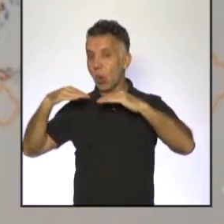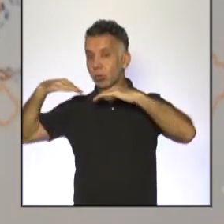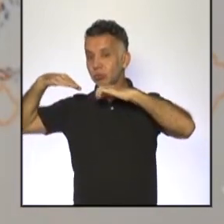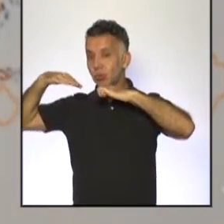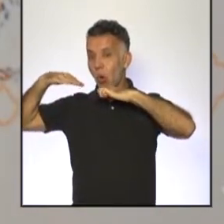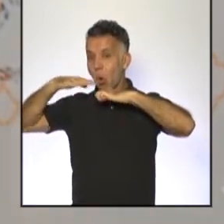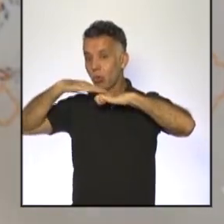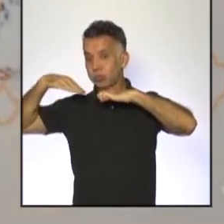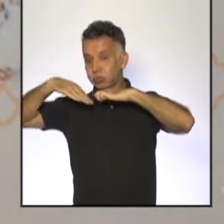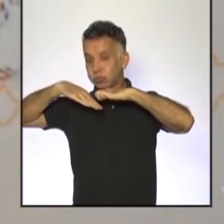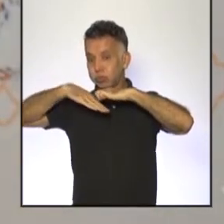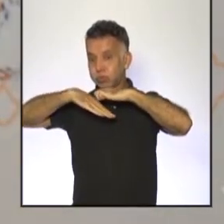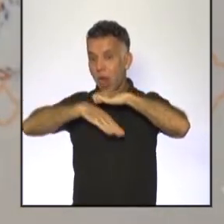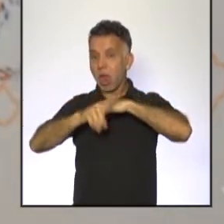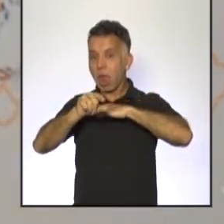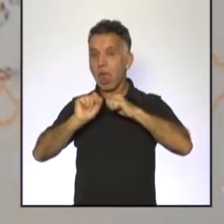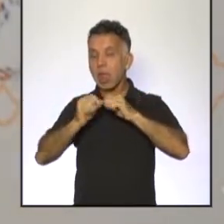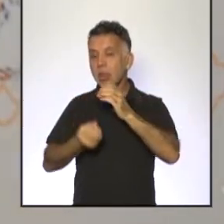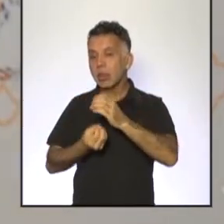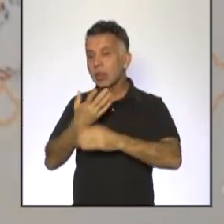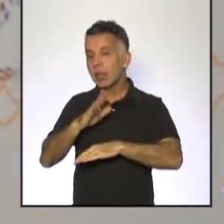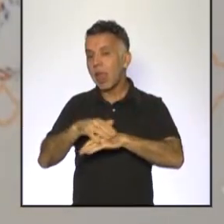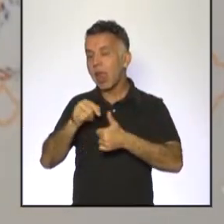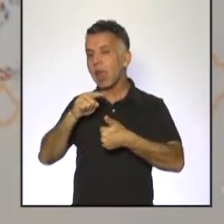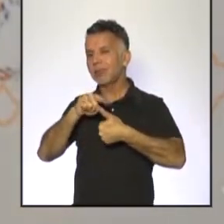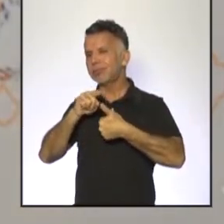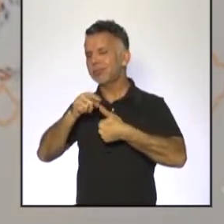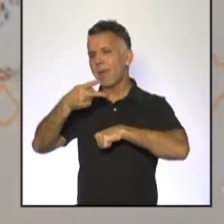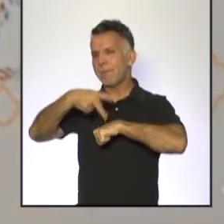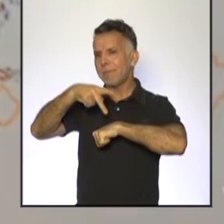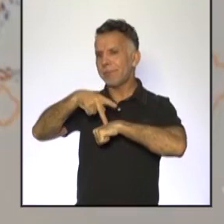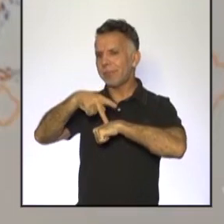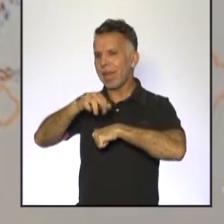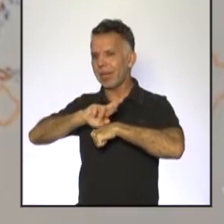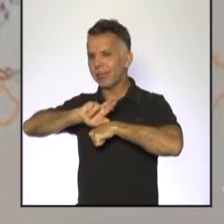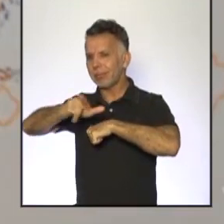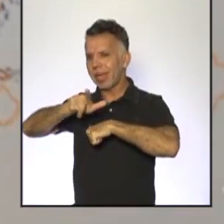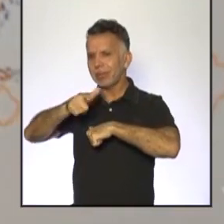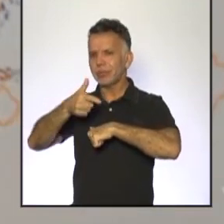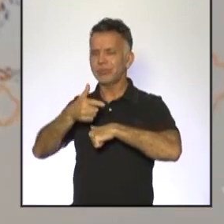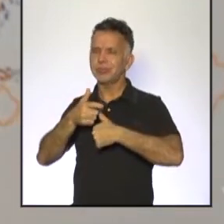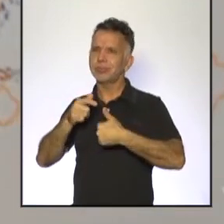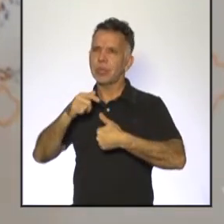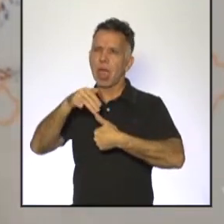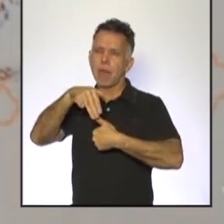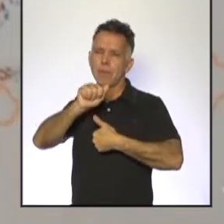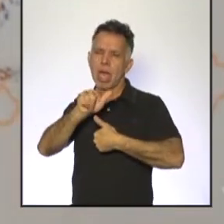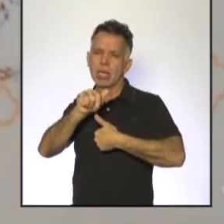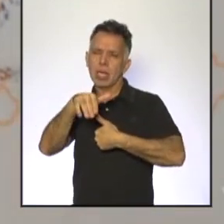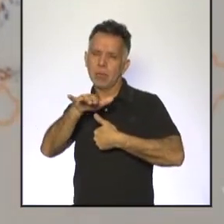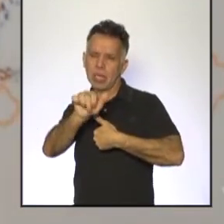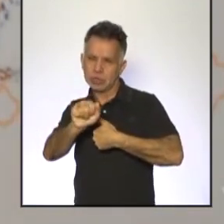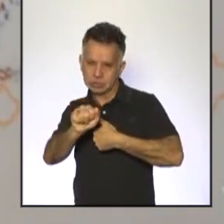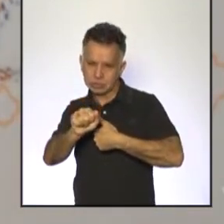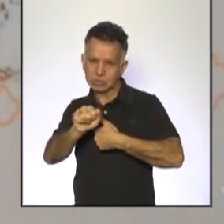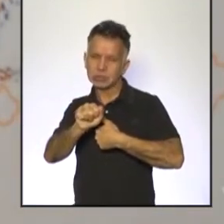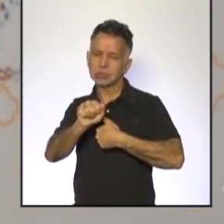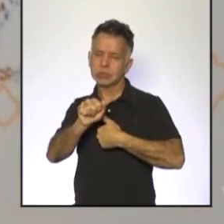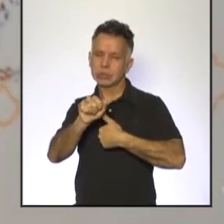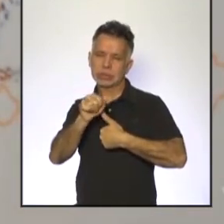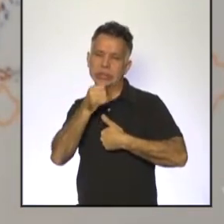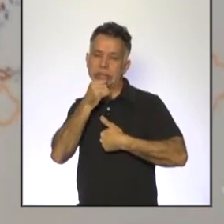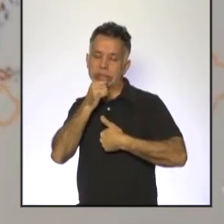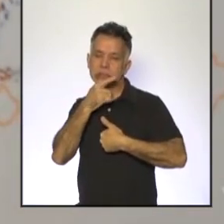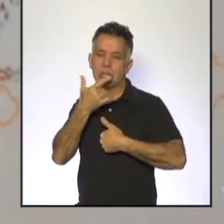mergulho, nós temos a formação de magmas diferentes, nós temos a formação, é o chamado magma de segunda mão,